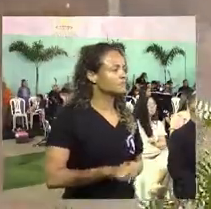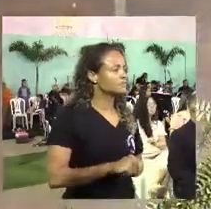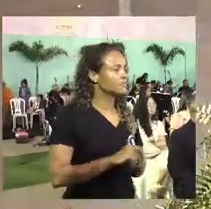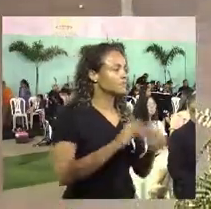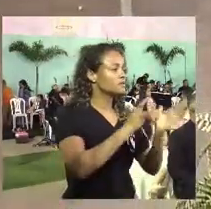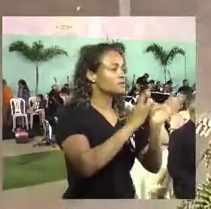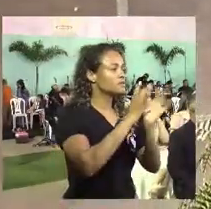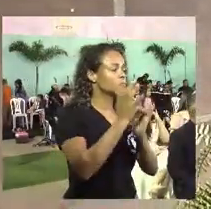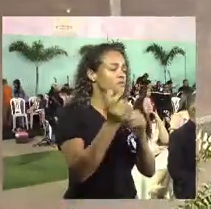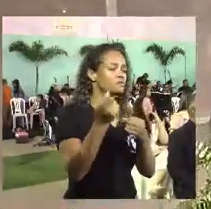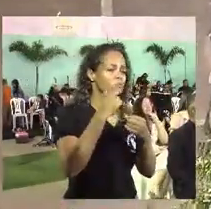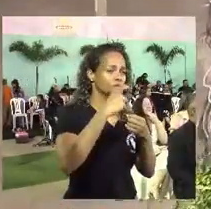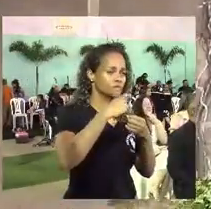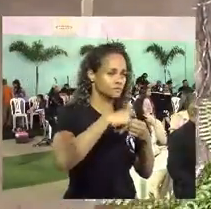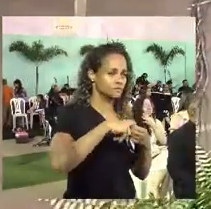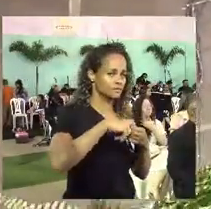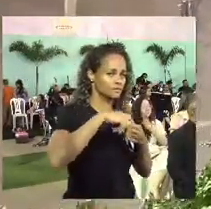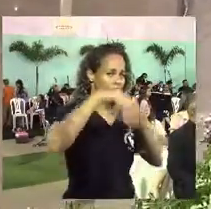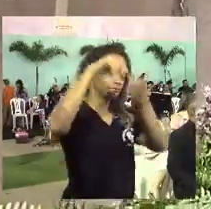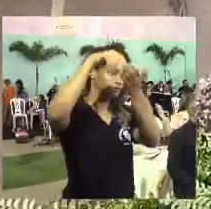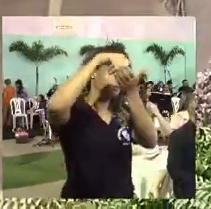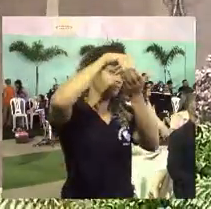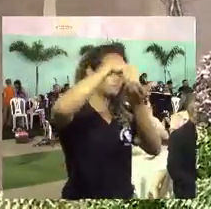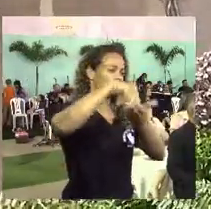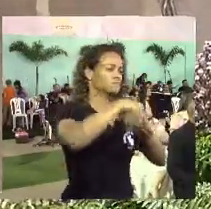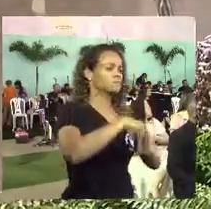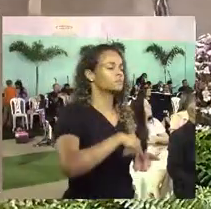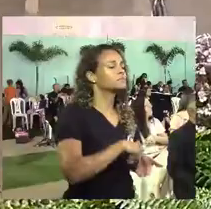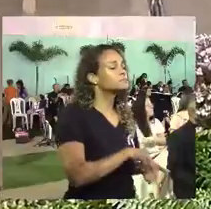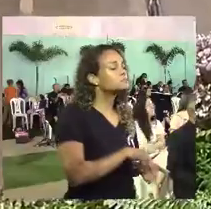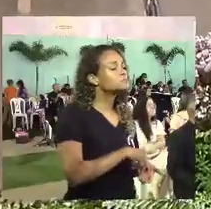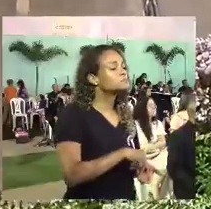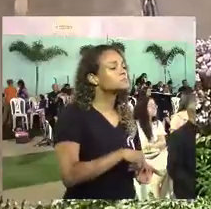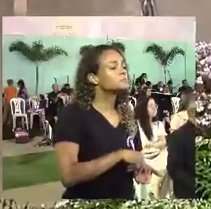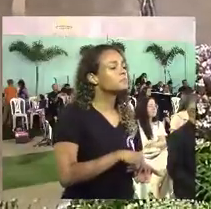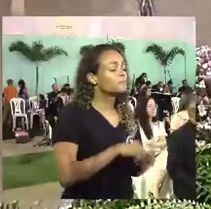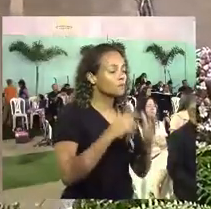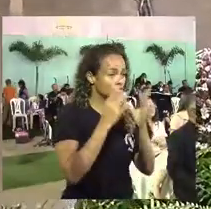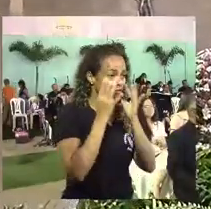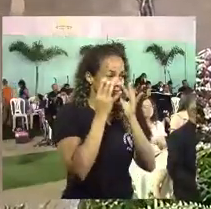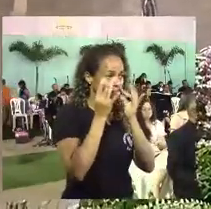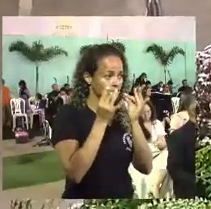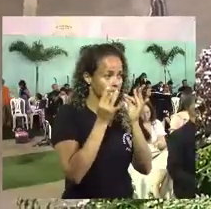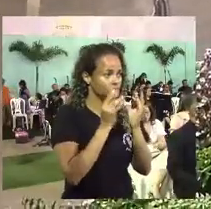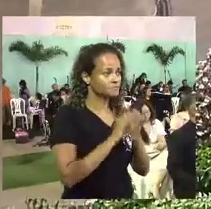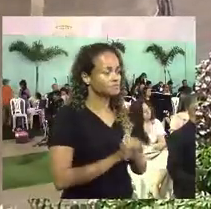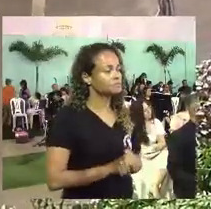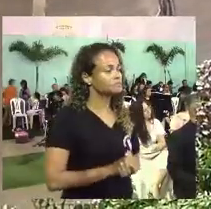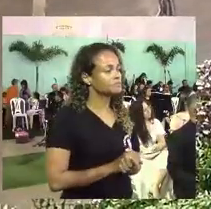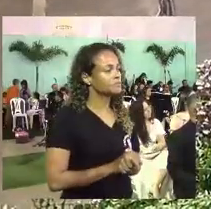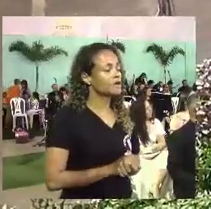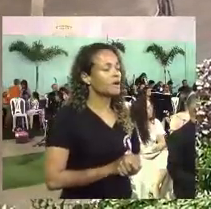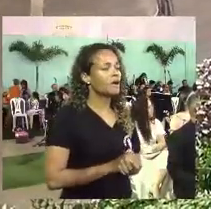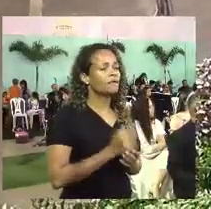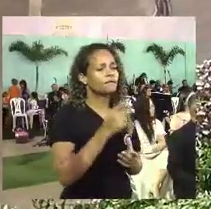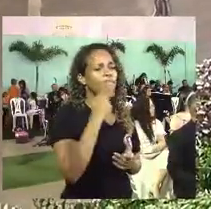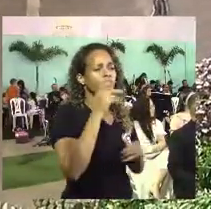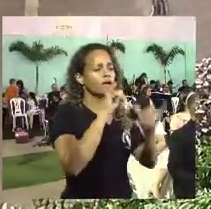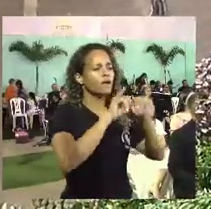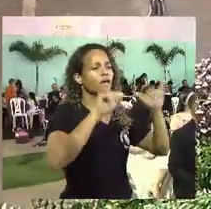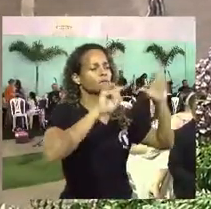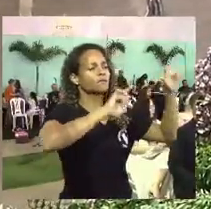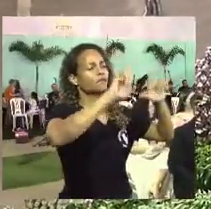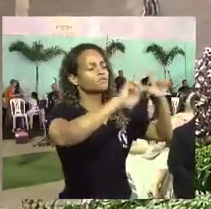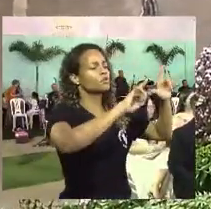voltar a mídia de todo mundo dirá atenção telespectadores sumiu um povo da Inglaterra